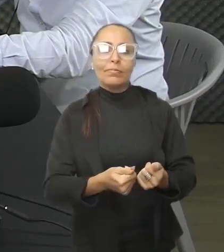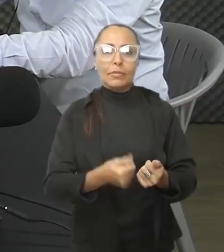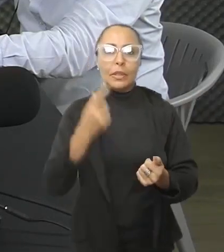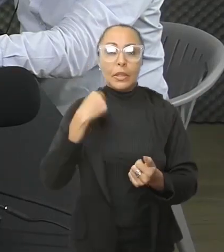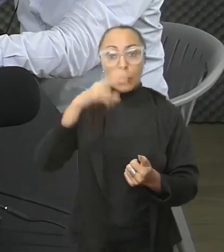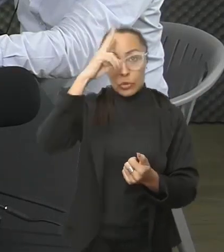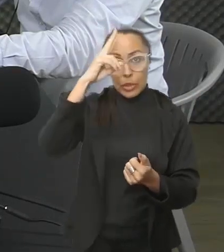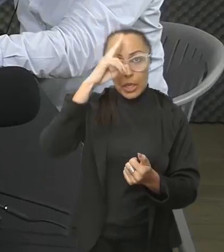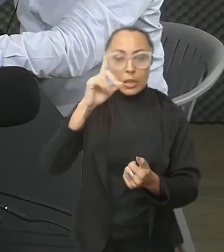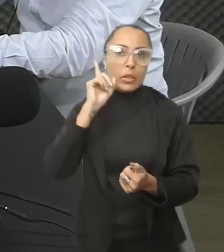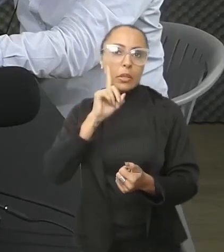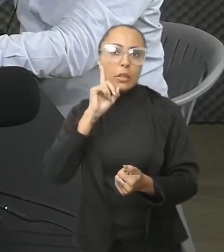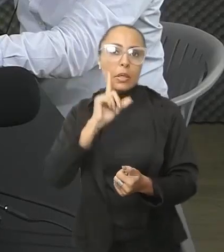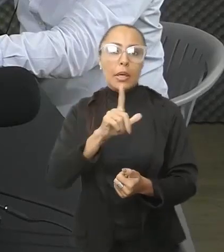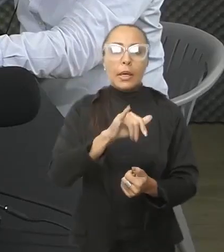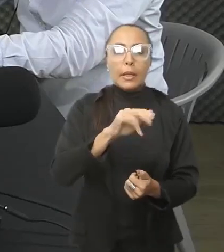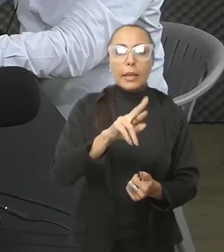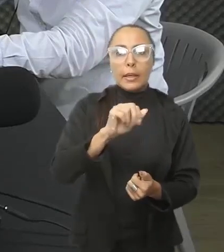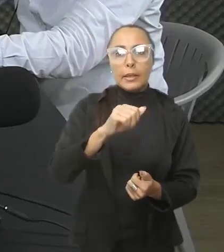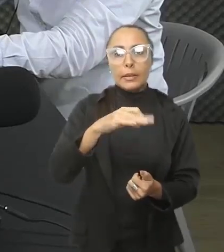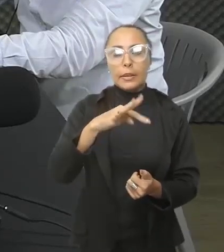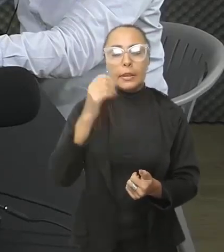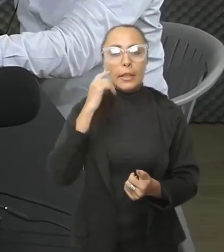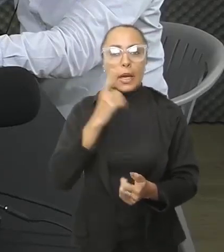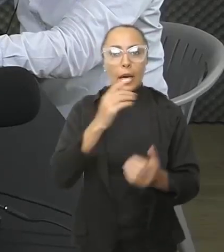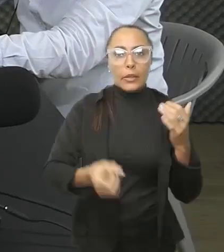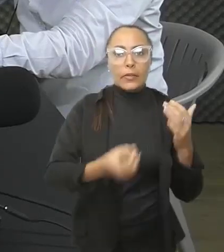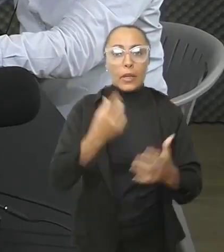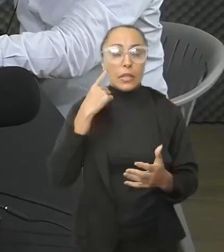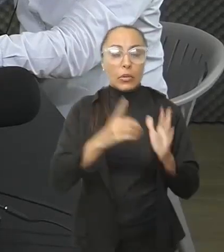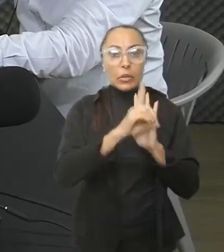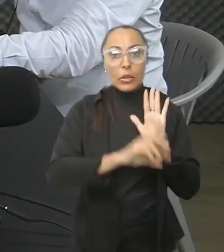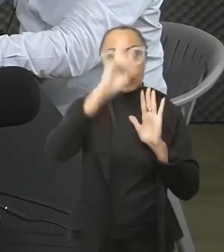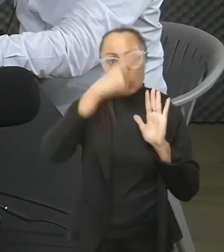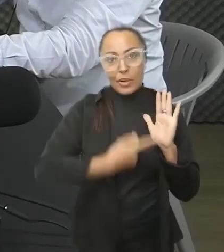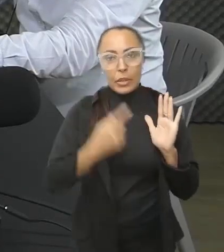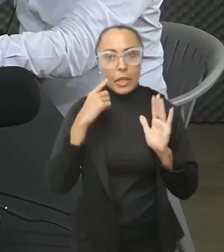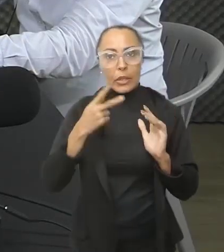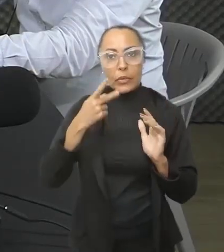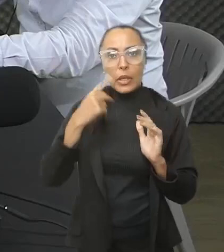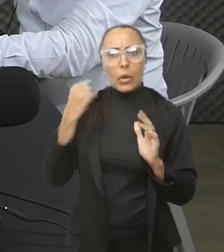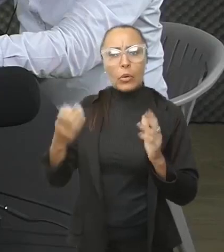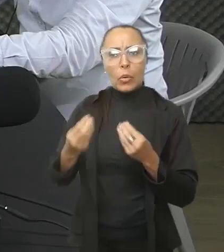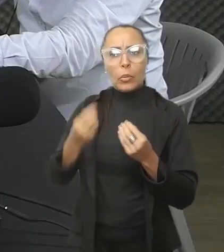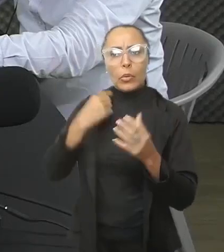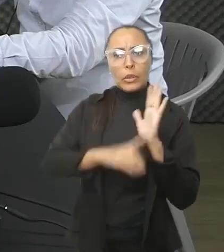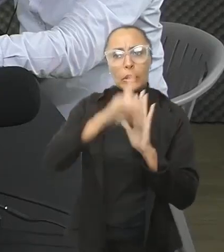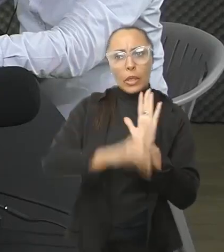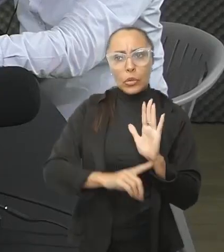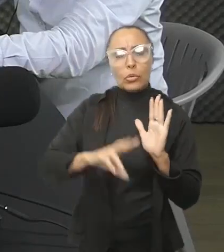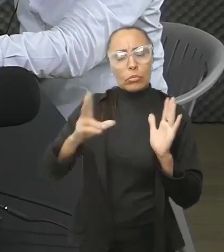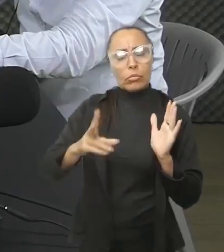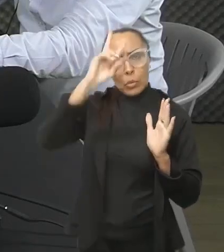historiadora americana chamada Lynn Hunt, que ela tem um livro chamado A Invenção dos Direitos Humanos. E ela diz assim, como direitos humanos foi conquista, a